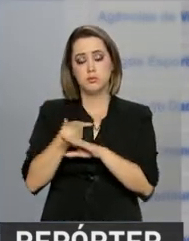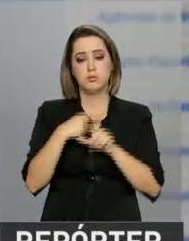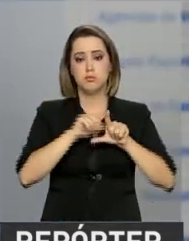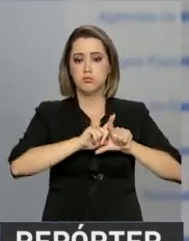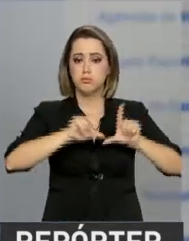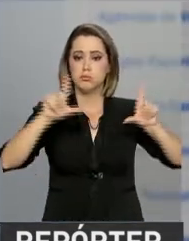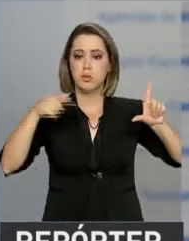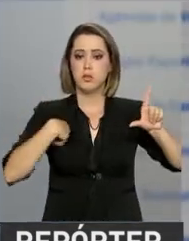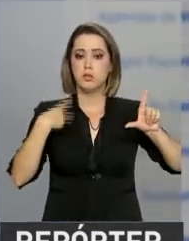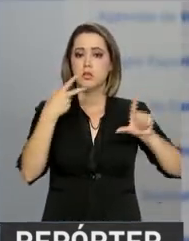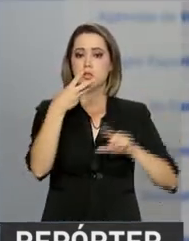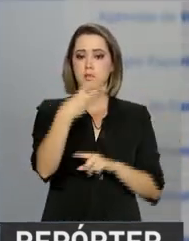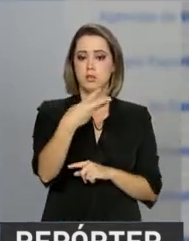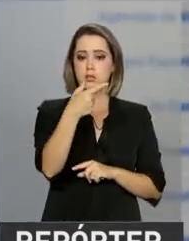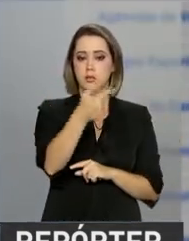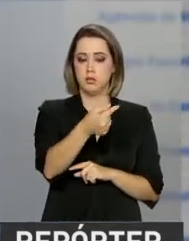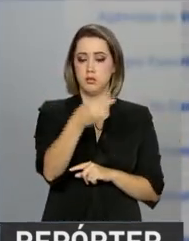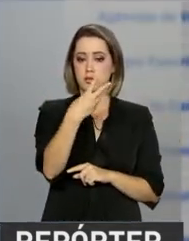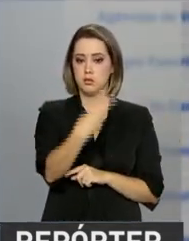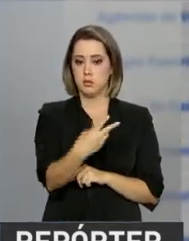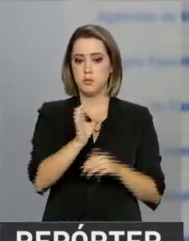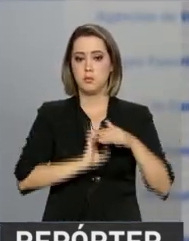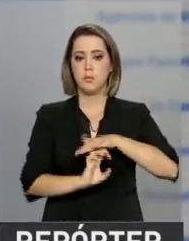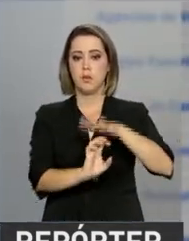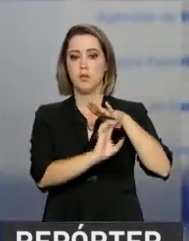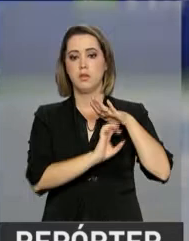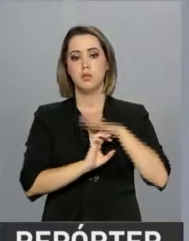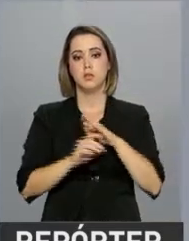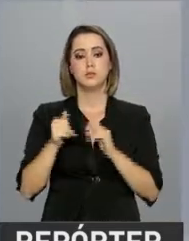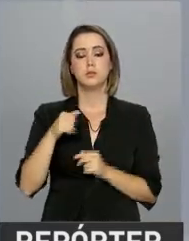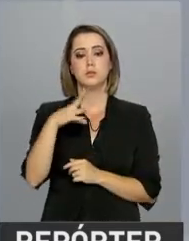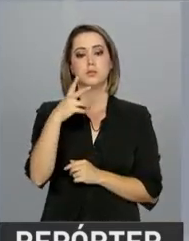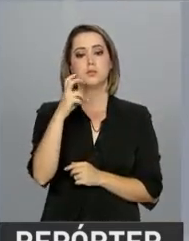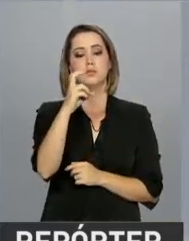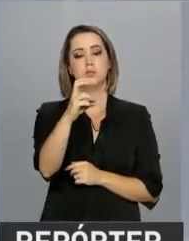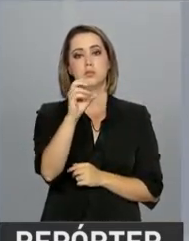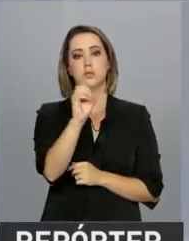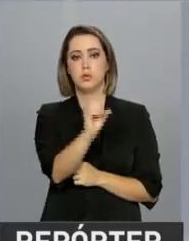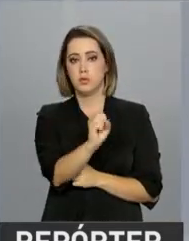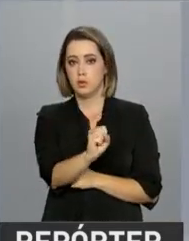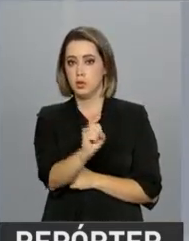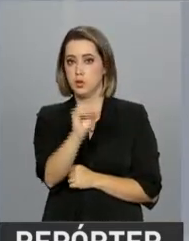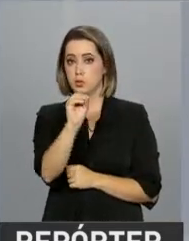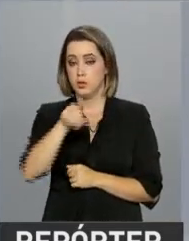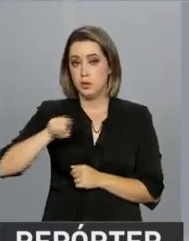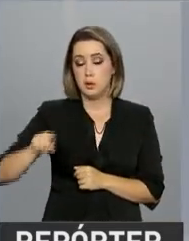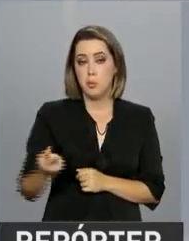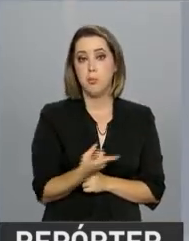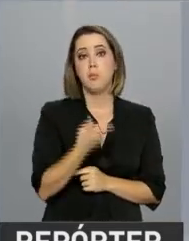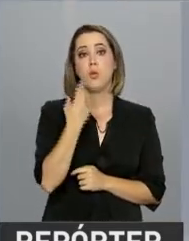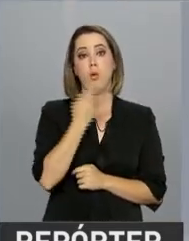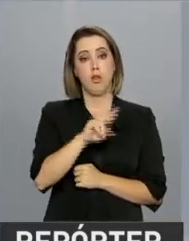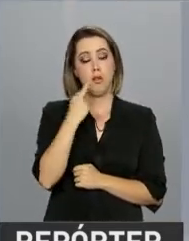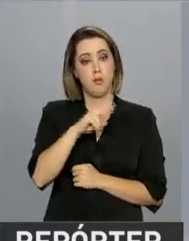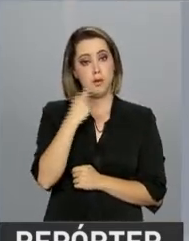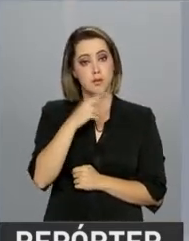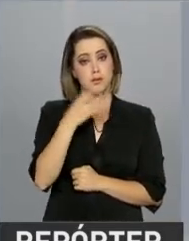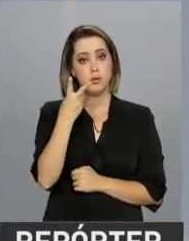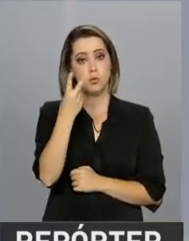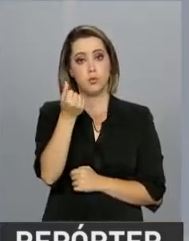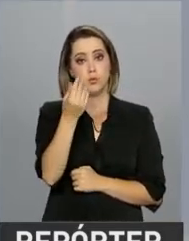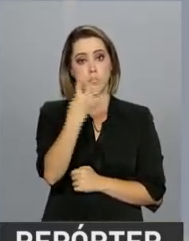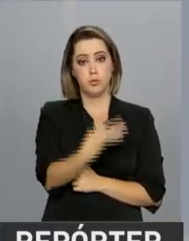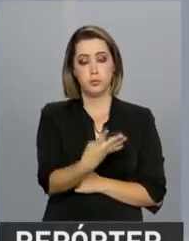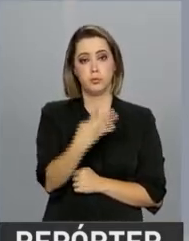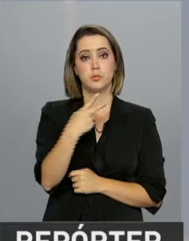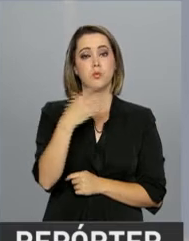com 372 empresas cadastradas e registrou mais de 580 mil queixas desde 2014. No ano passado,